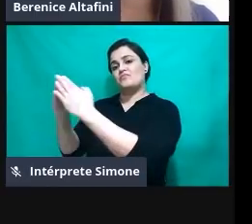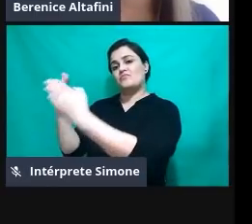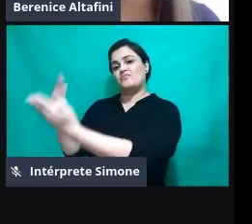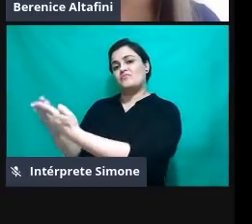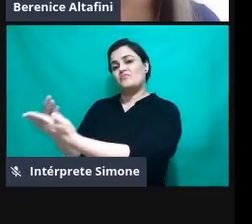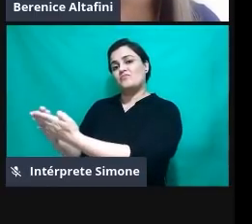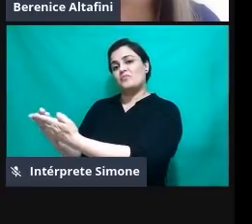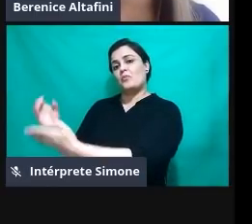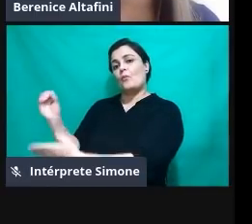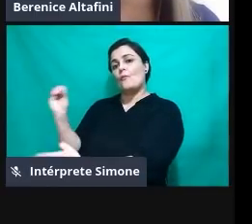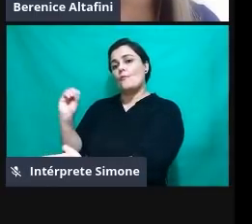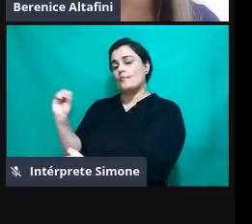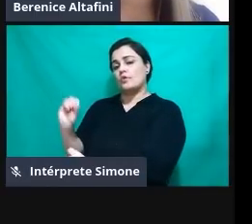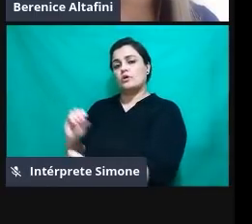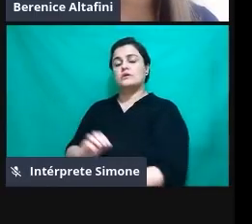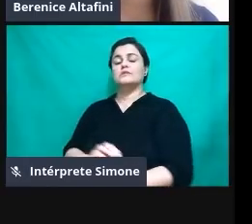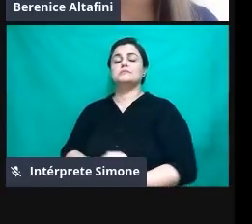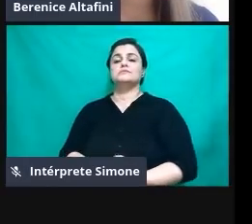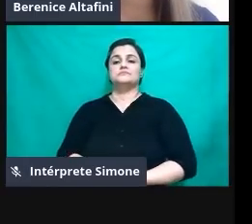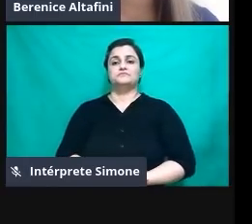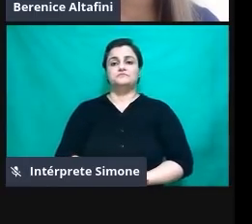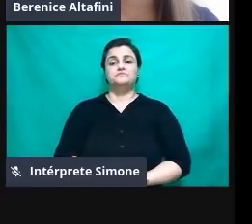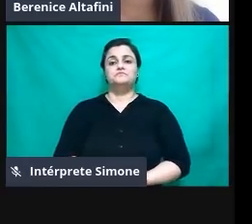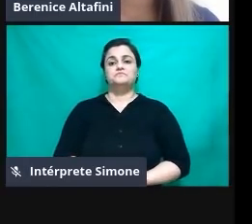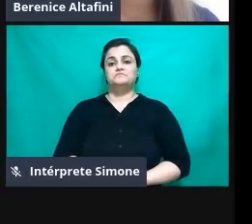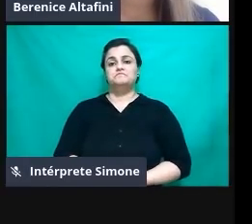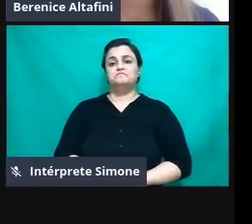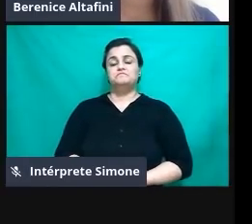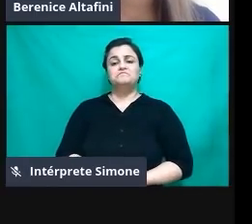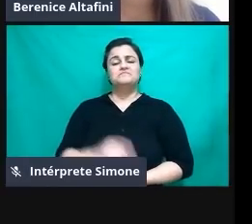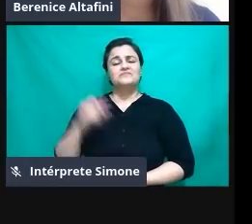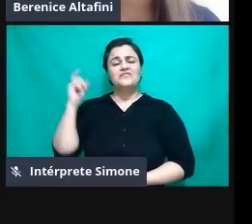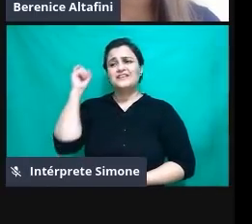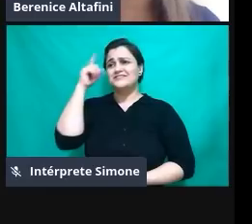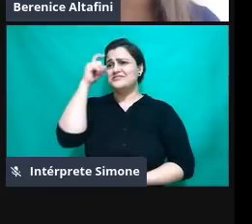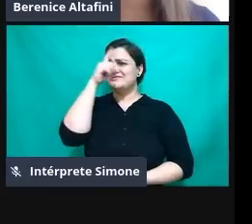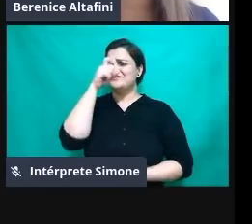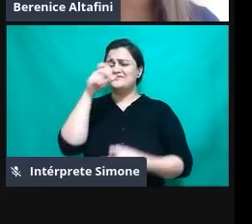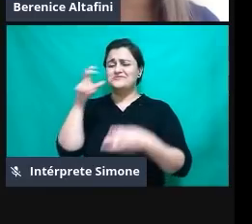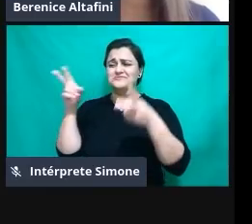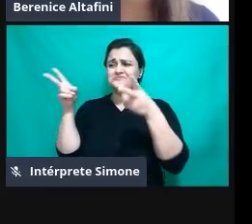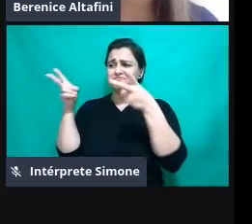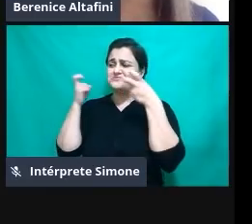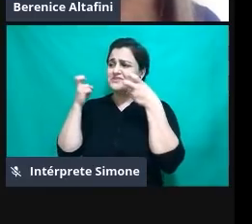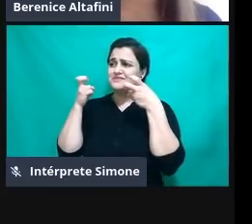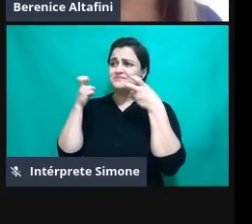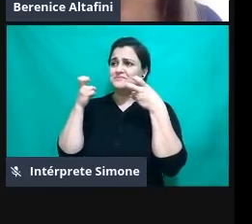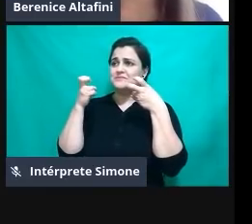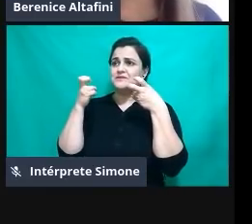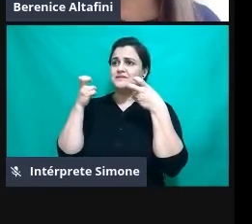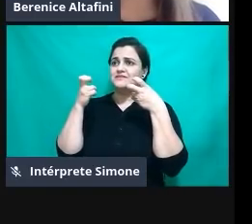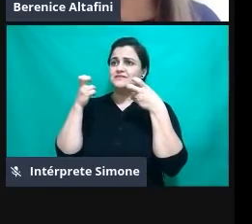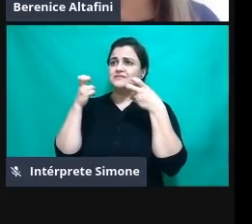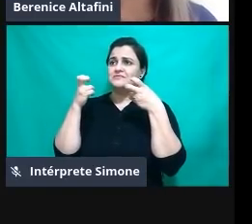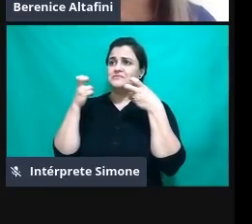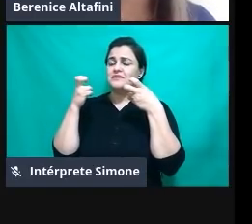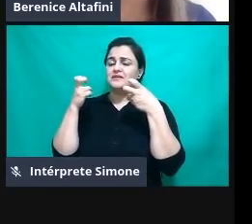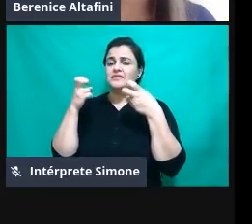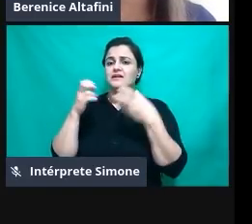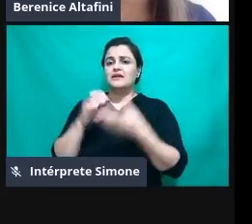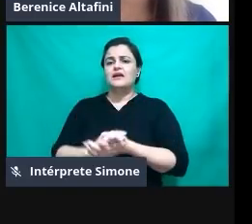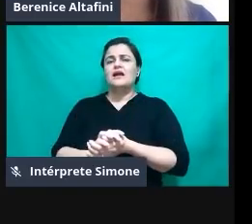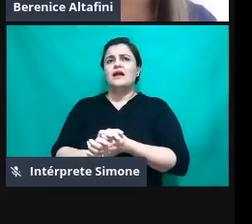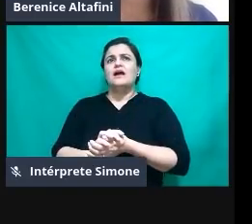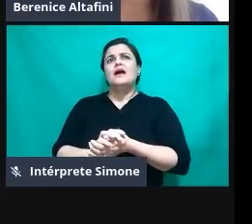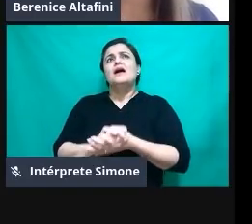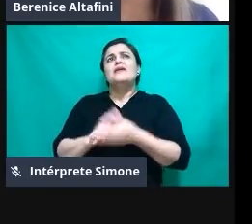vazia, né? E nós sabemos que, como a Sônia perguntou, será que é um ensino à distância? Como que